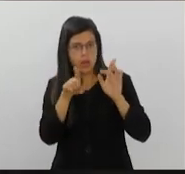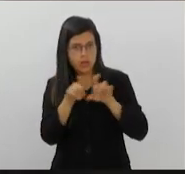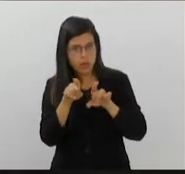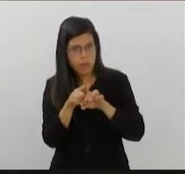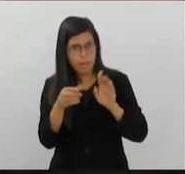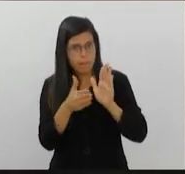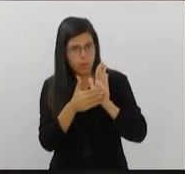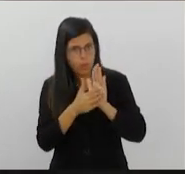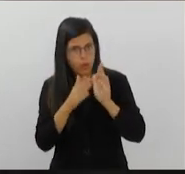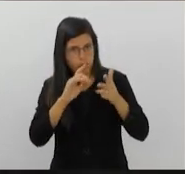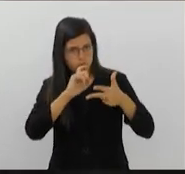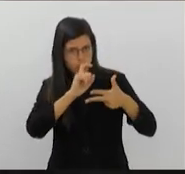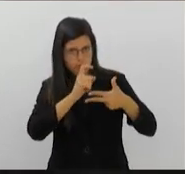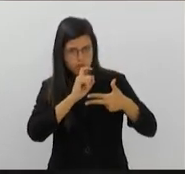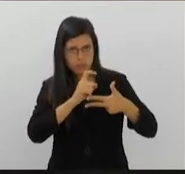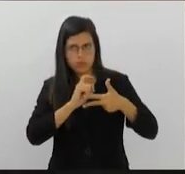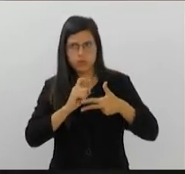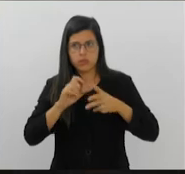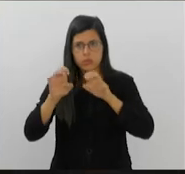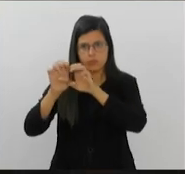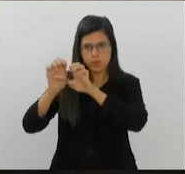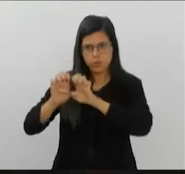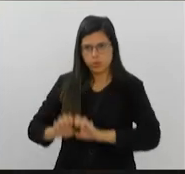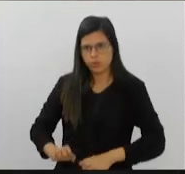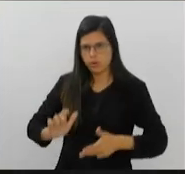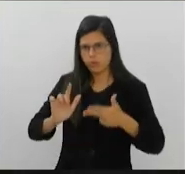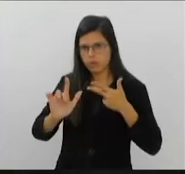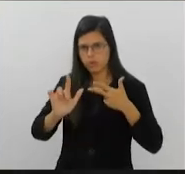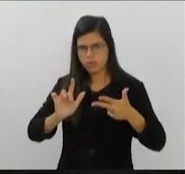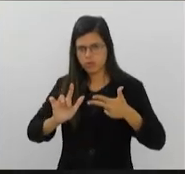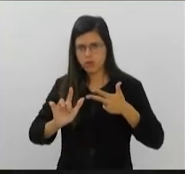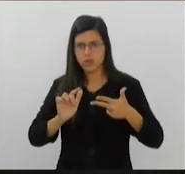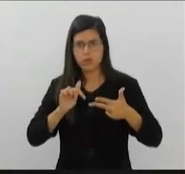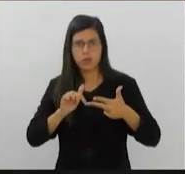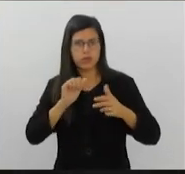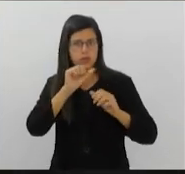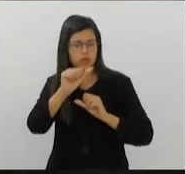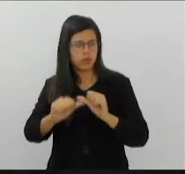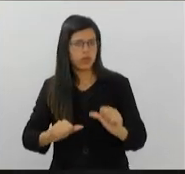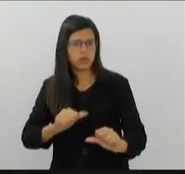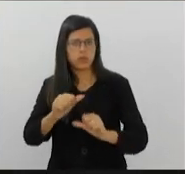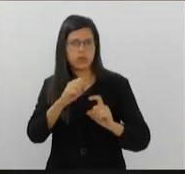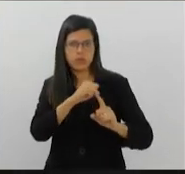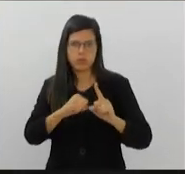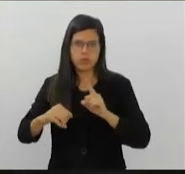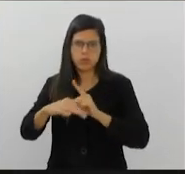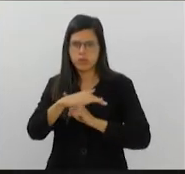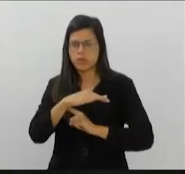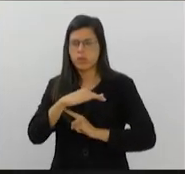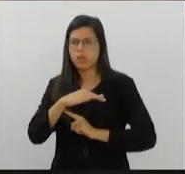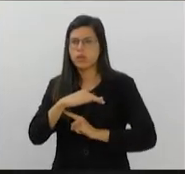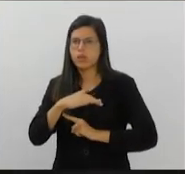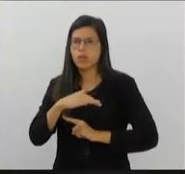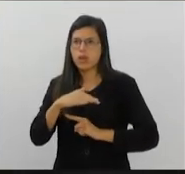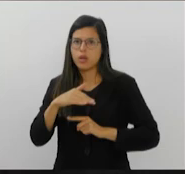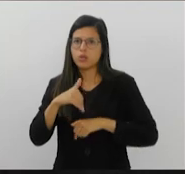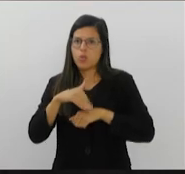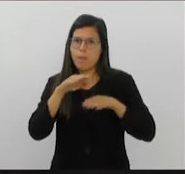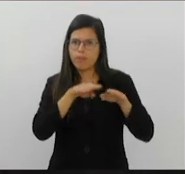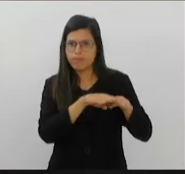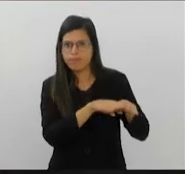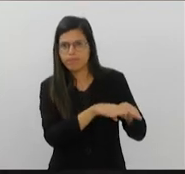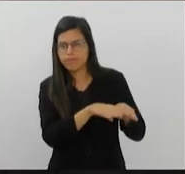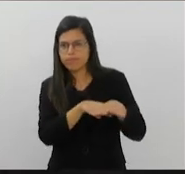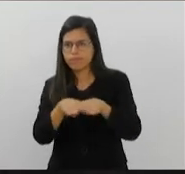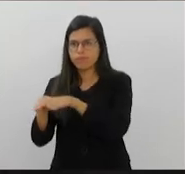do executivo e estruturadas pelo legislativo para a transformação de uma sociedade com mais equidade